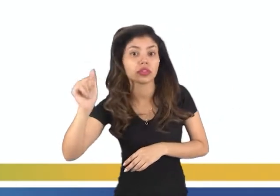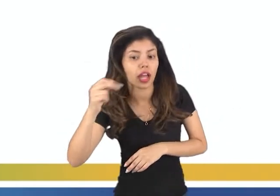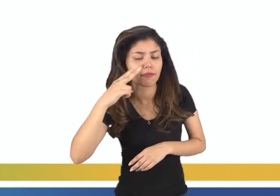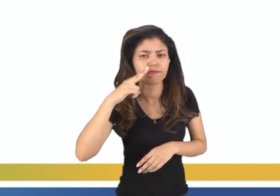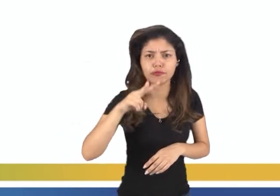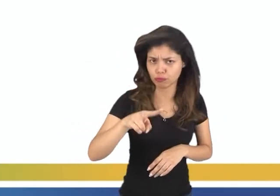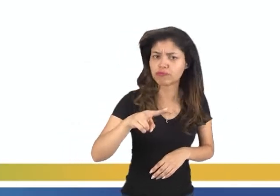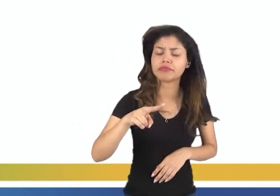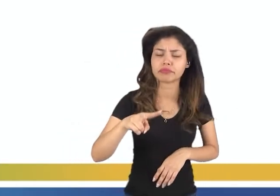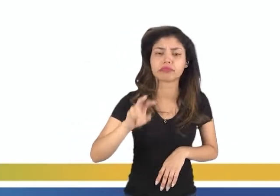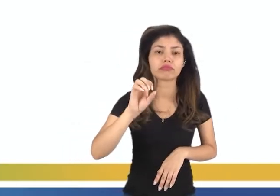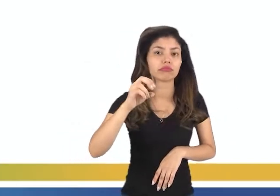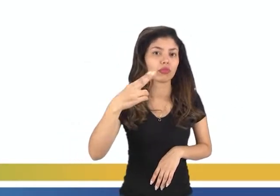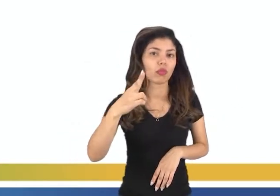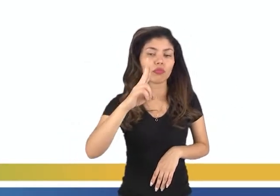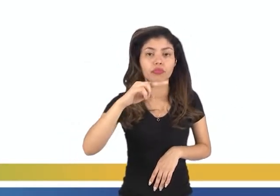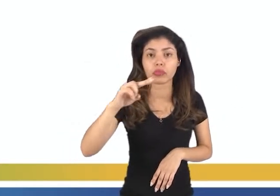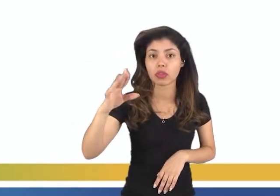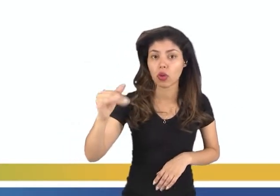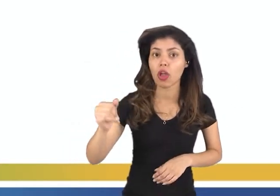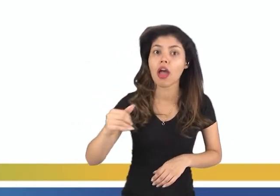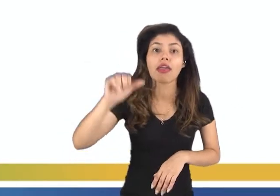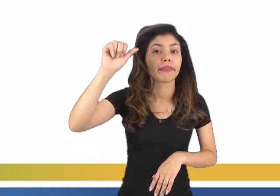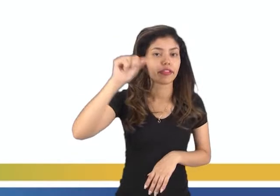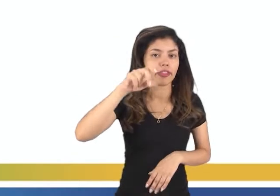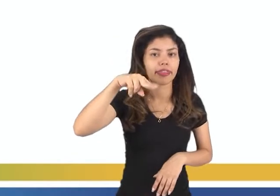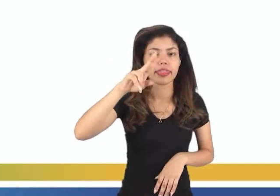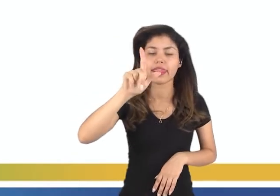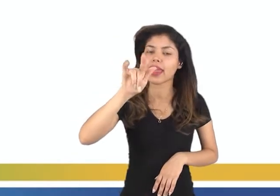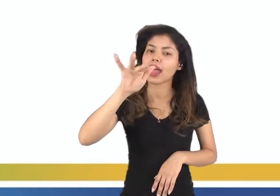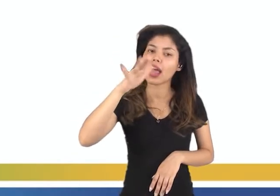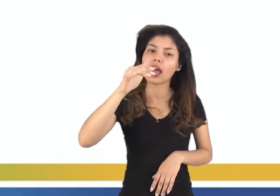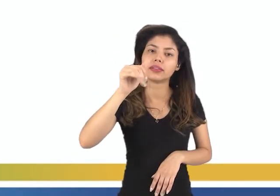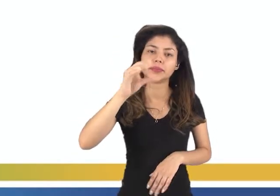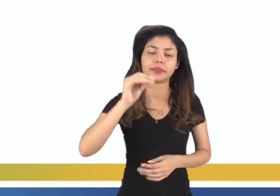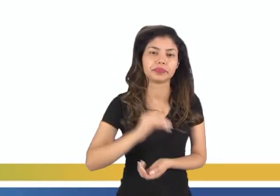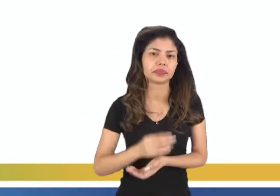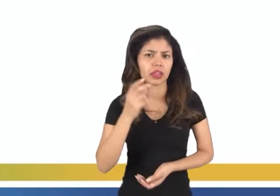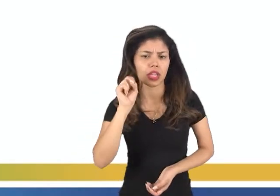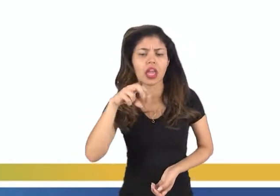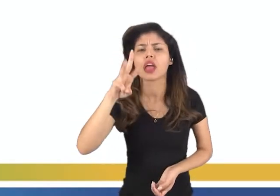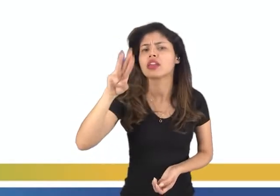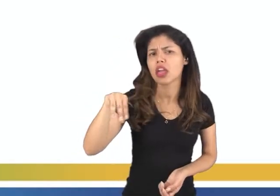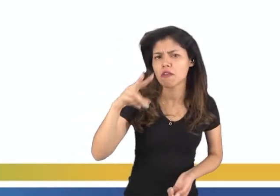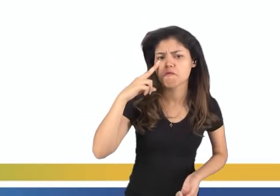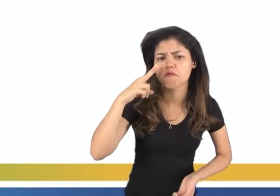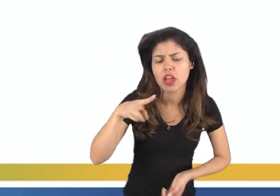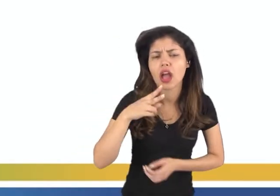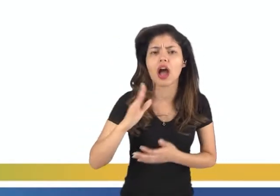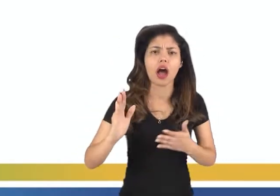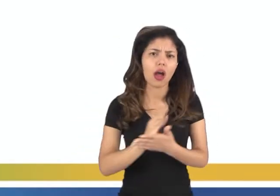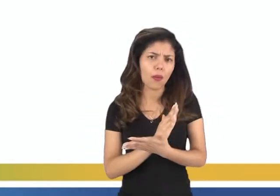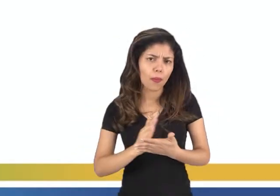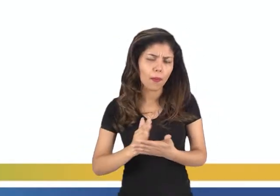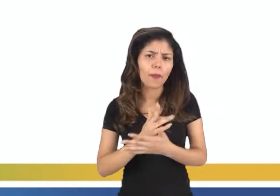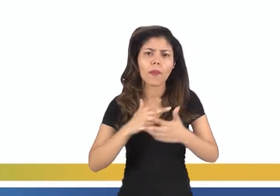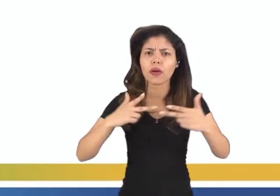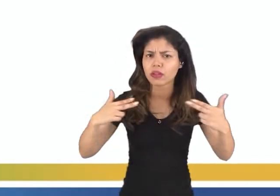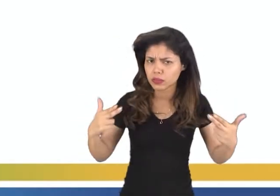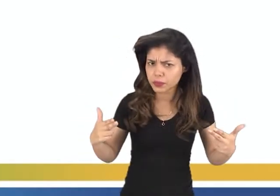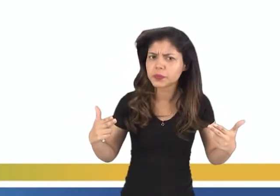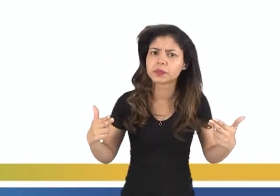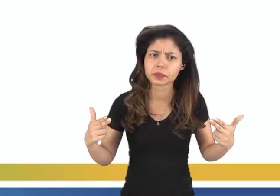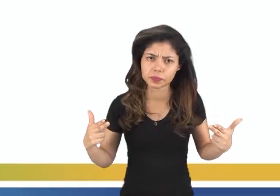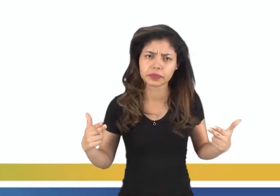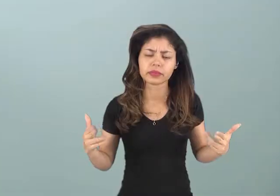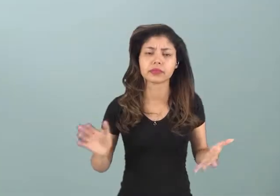viu, né? O nunca ali funciona como um advérbio de negação. Quem vê, gente, vê algo, vê alguém, vê